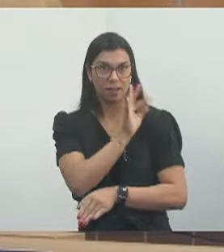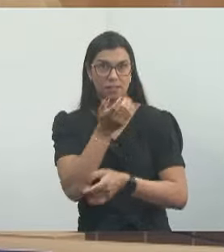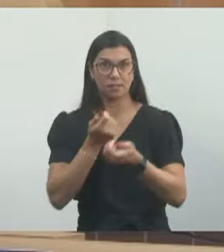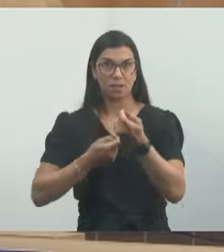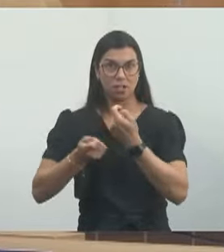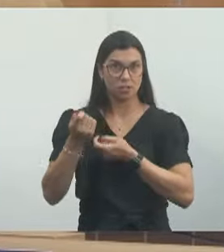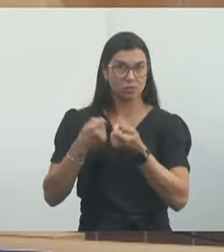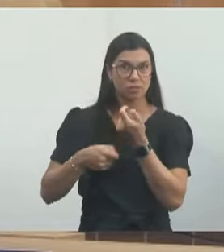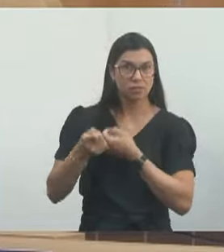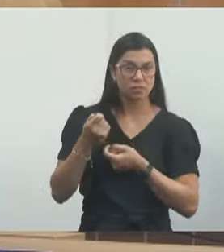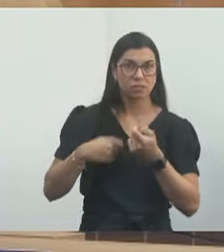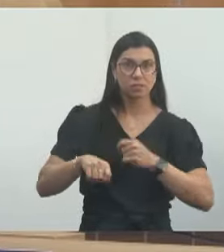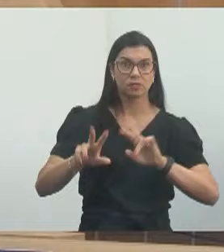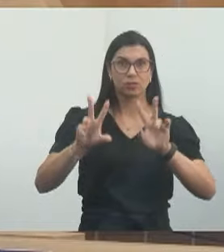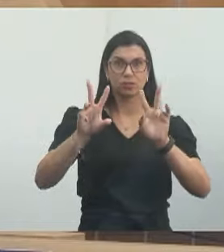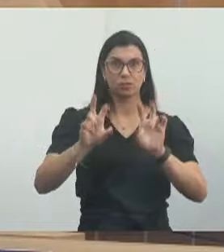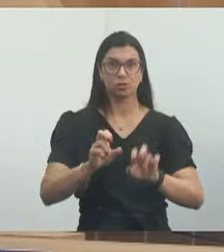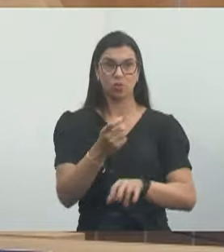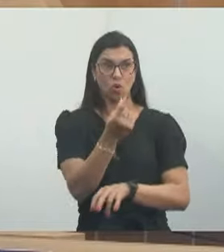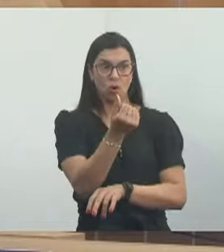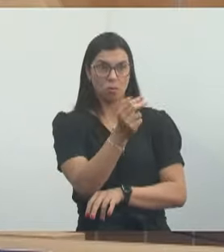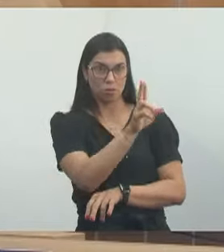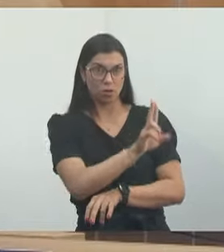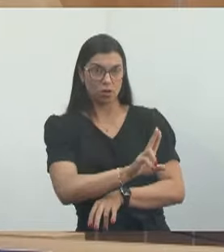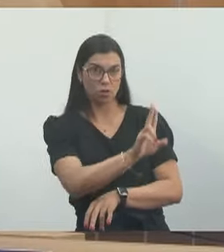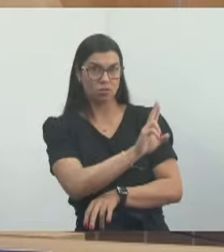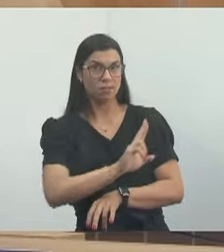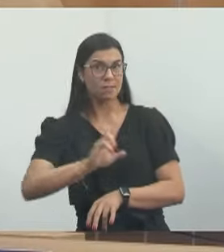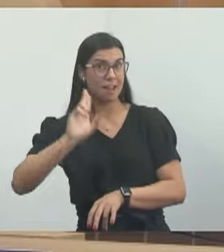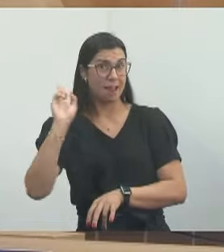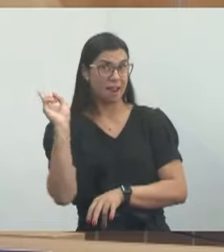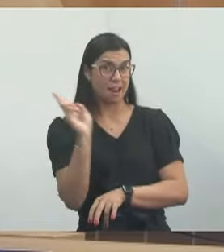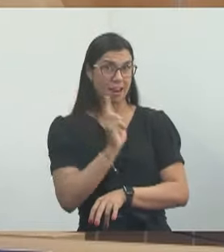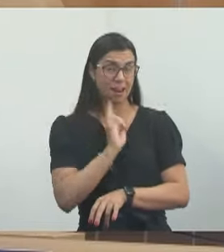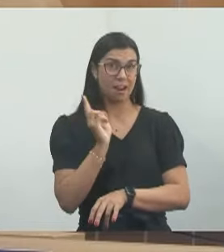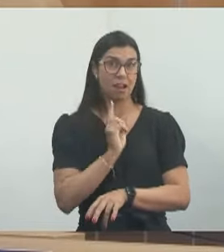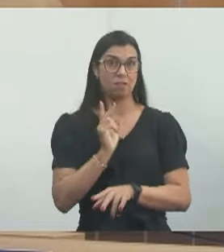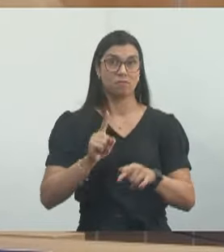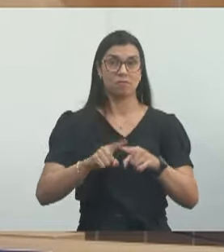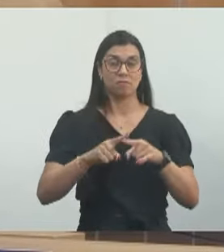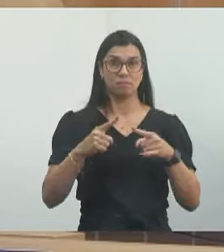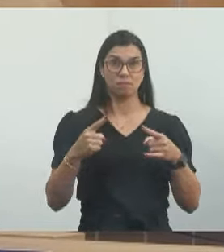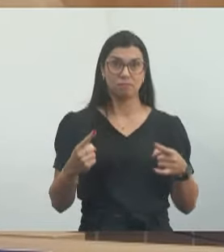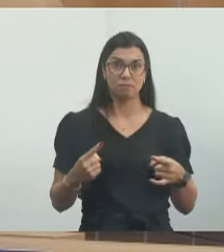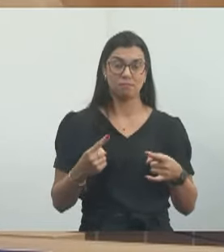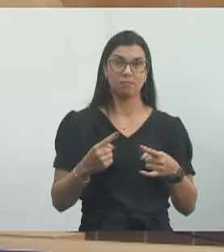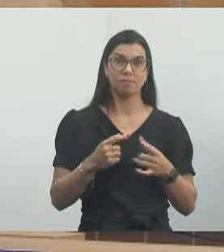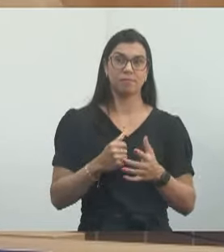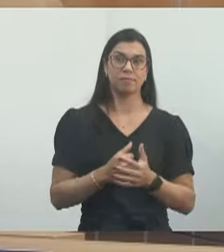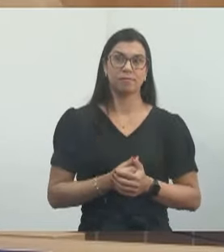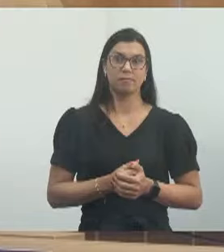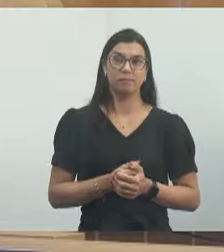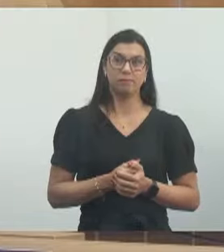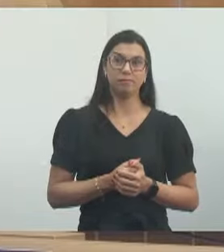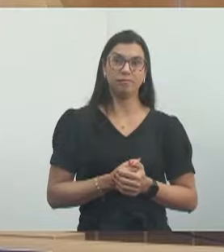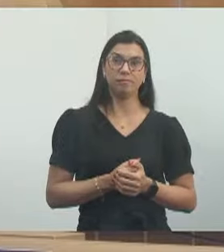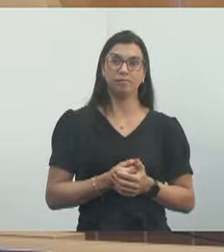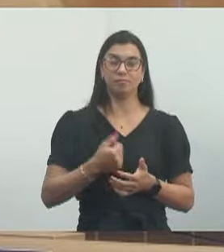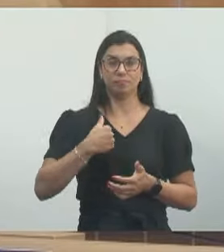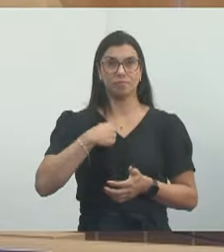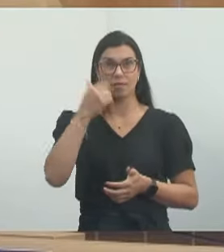administrativa, procedimental, grave, né, que eu acho que